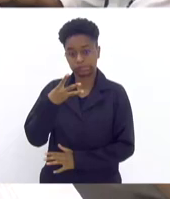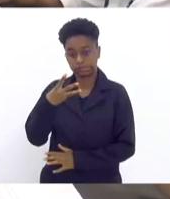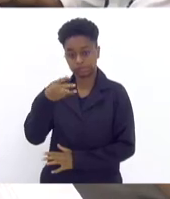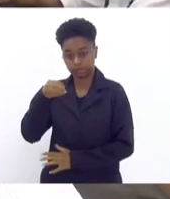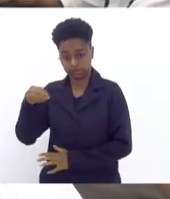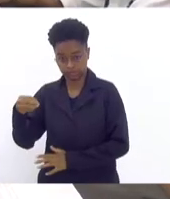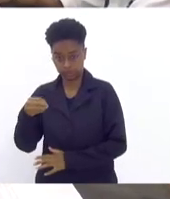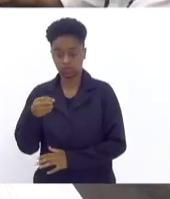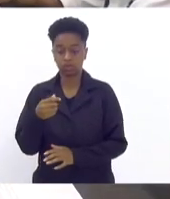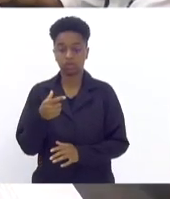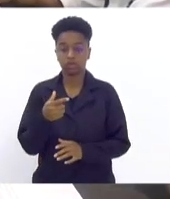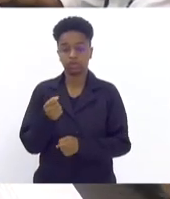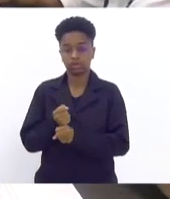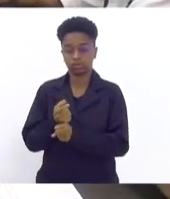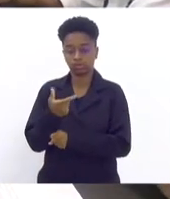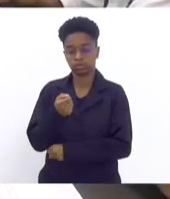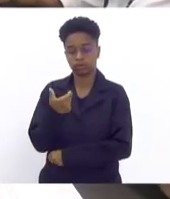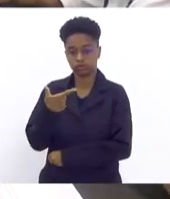4.300, de 21,